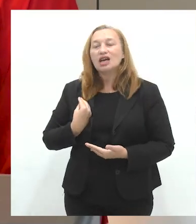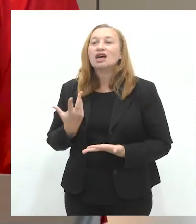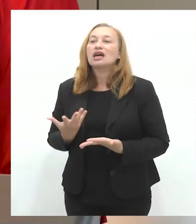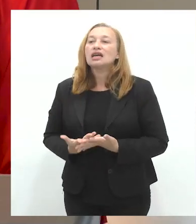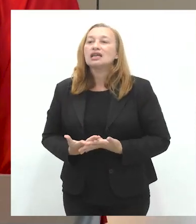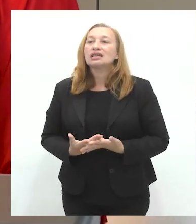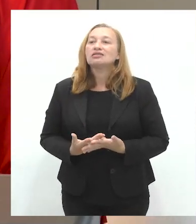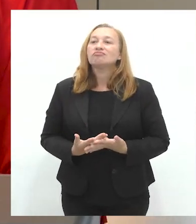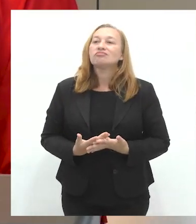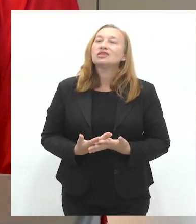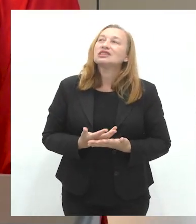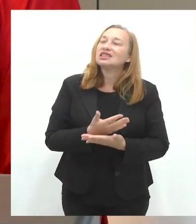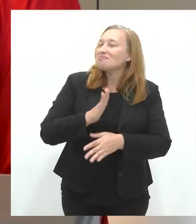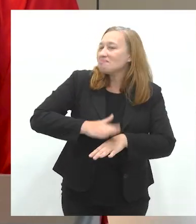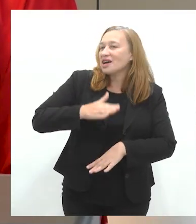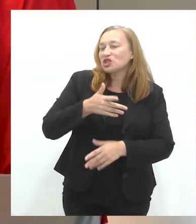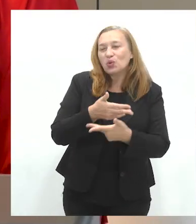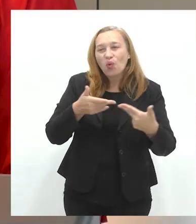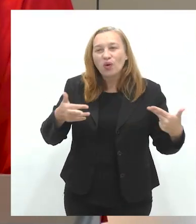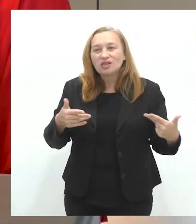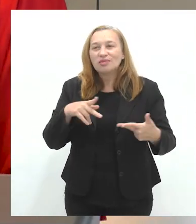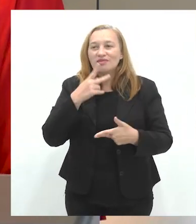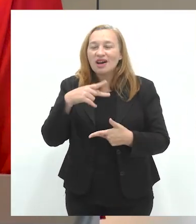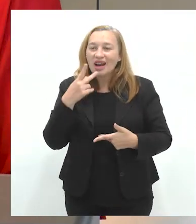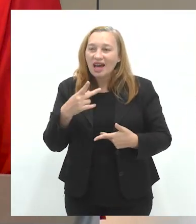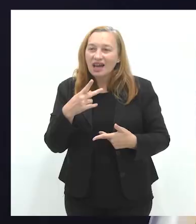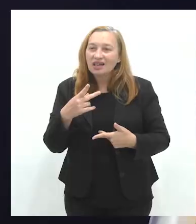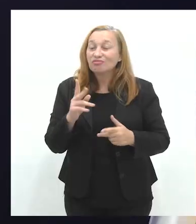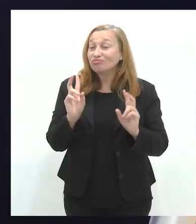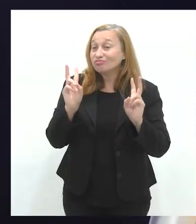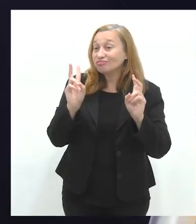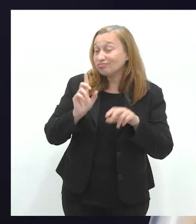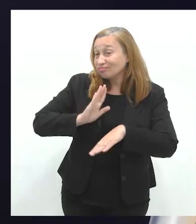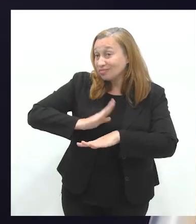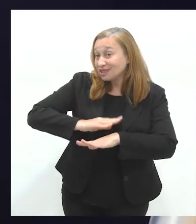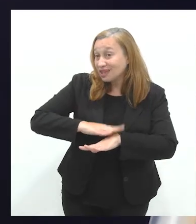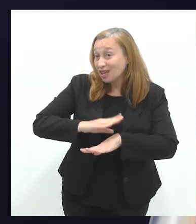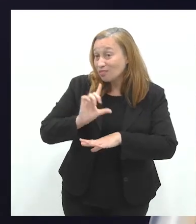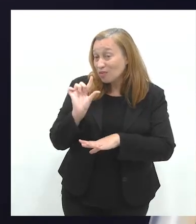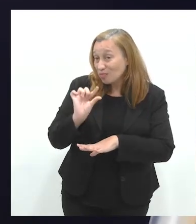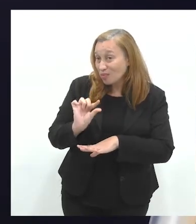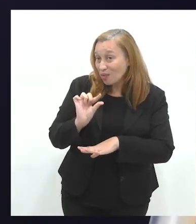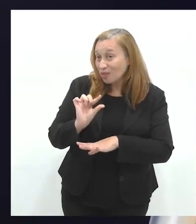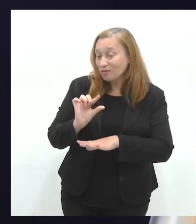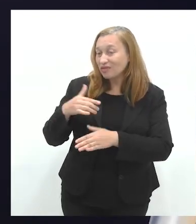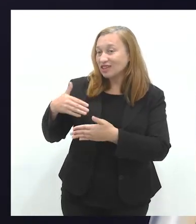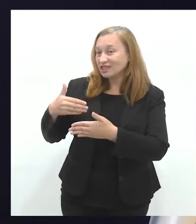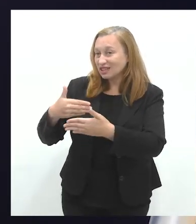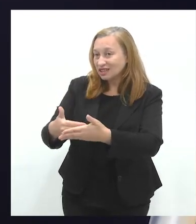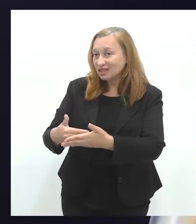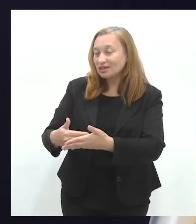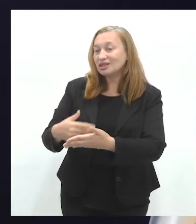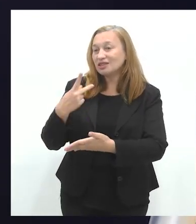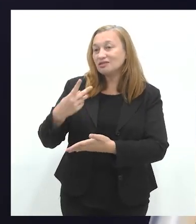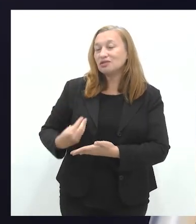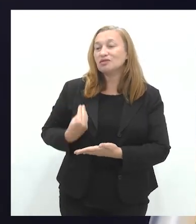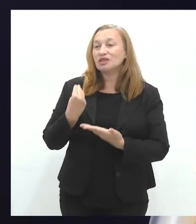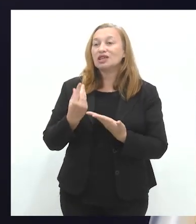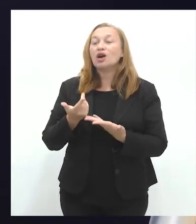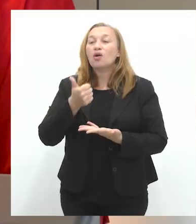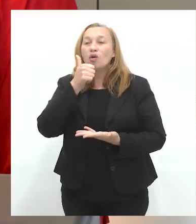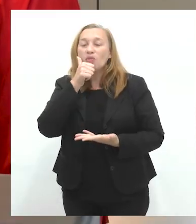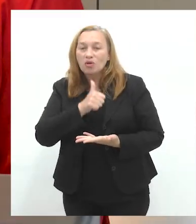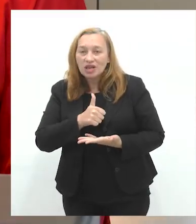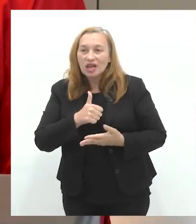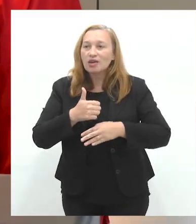vida. Claro que tem muito mais para dizer por aqui. O nosso tempo ele é muito curto para falar de toda a sua trajetória, sua